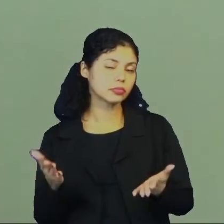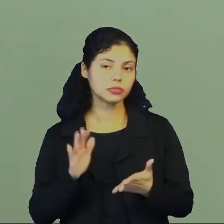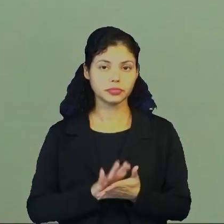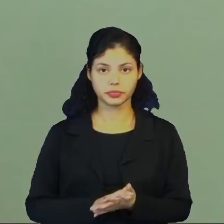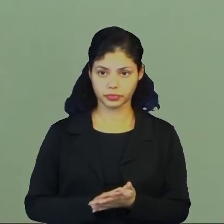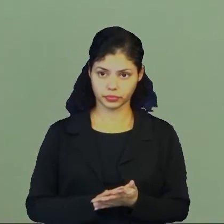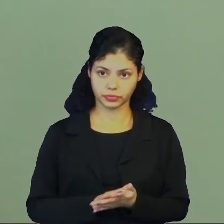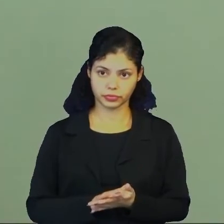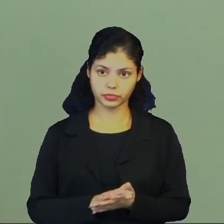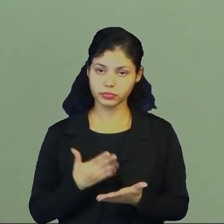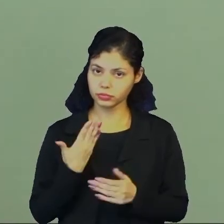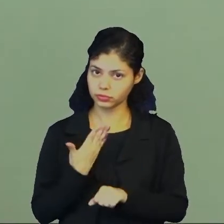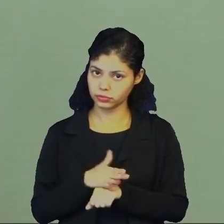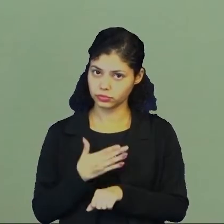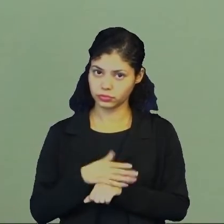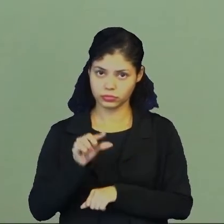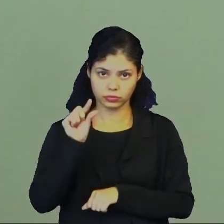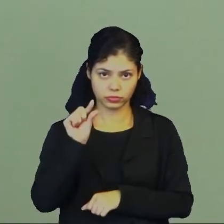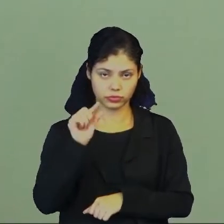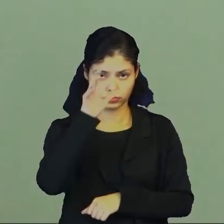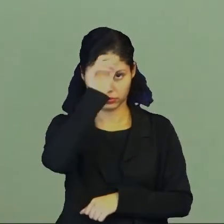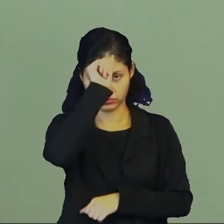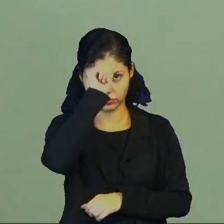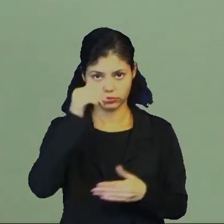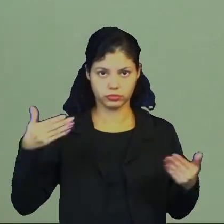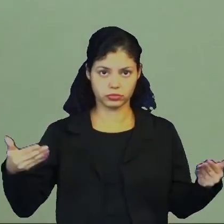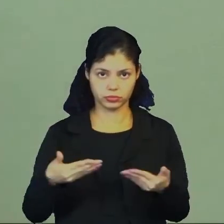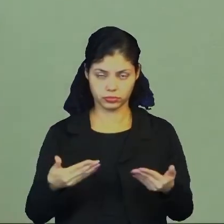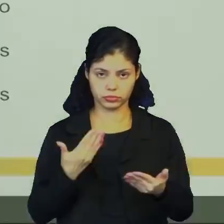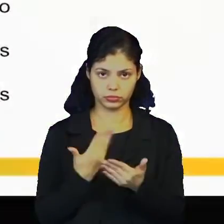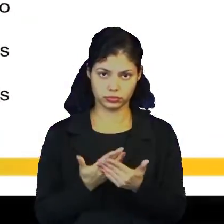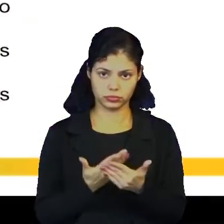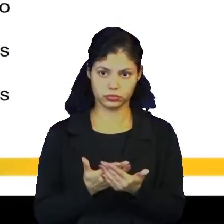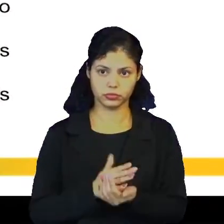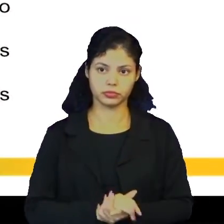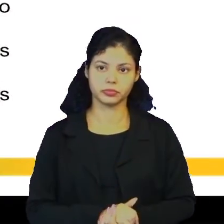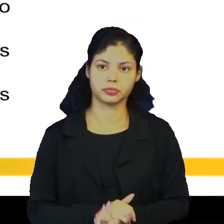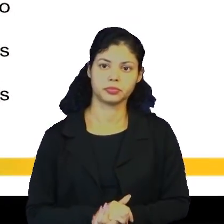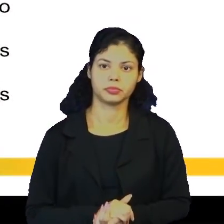Então, vamos exercitar um pouco do que nós aprendemos na aula de hoje.